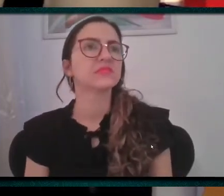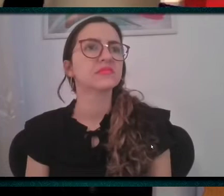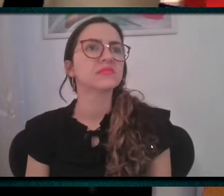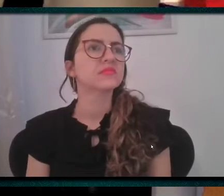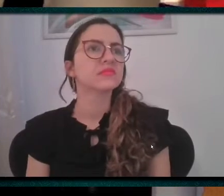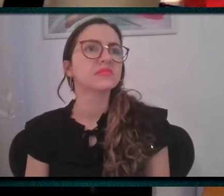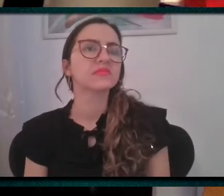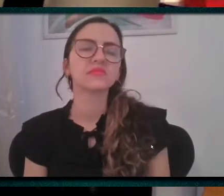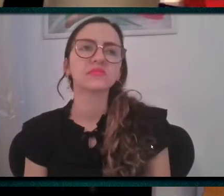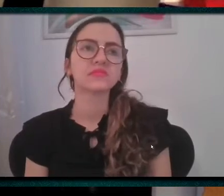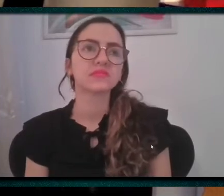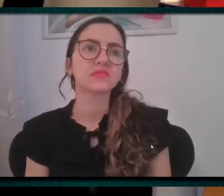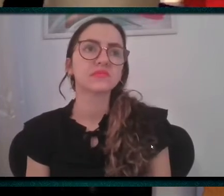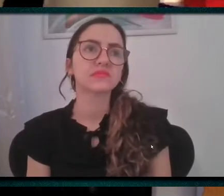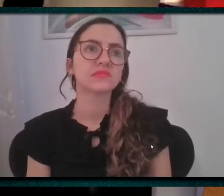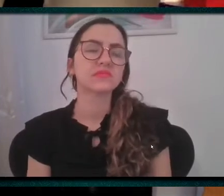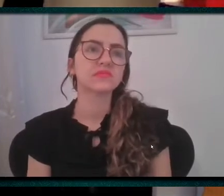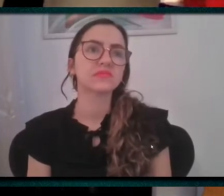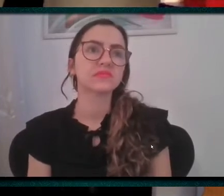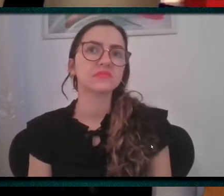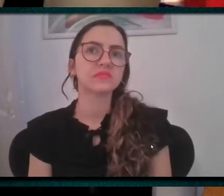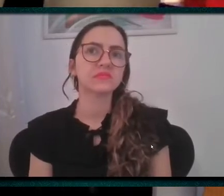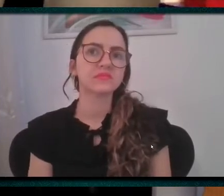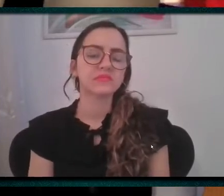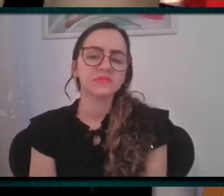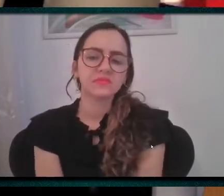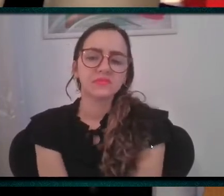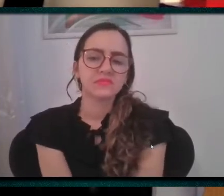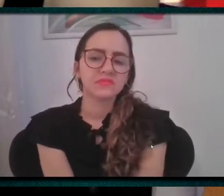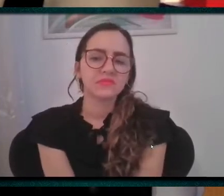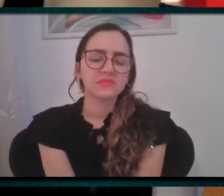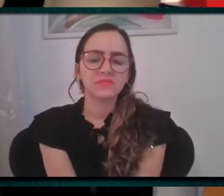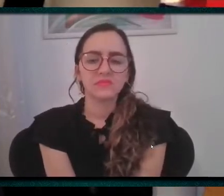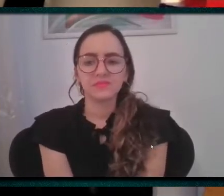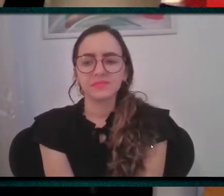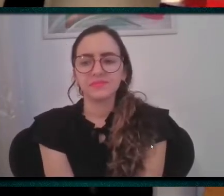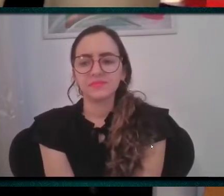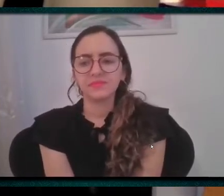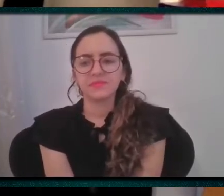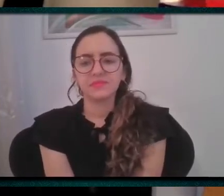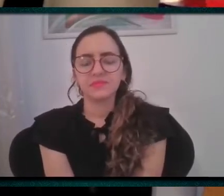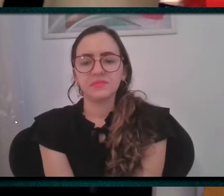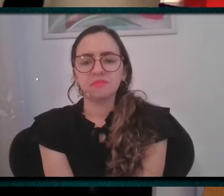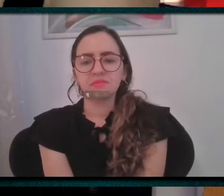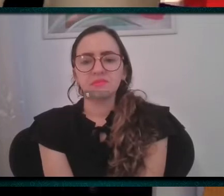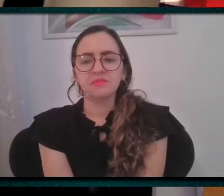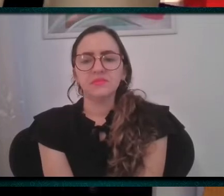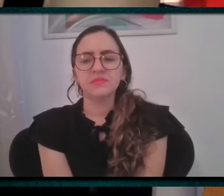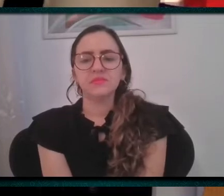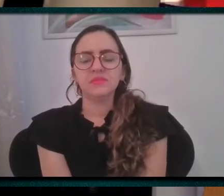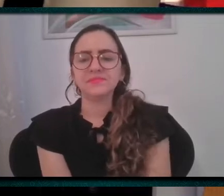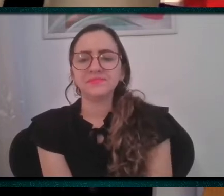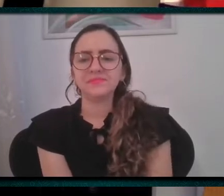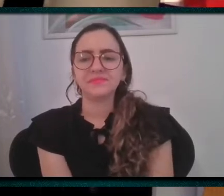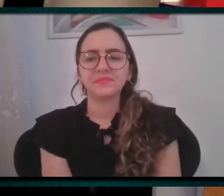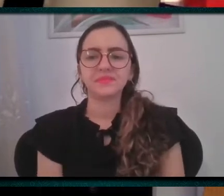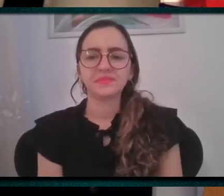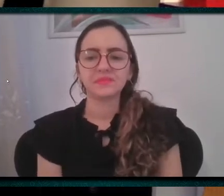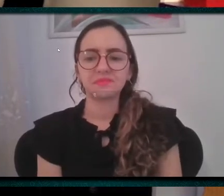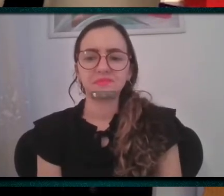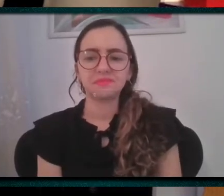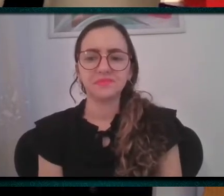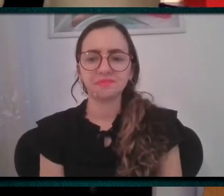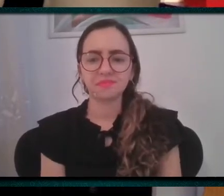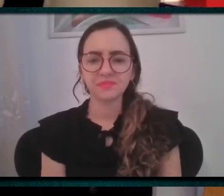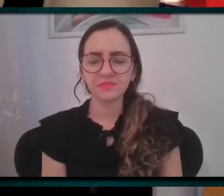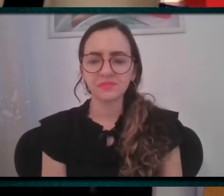Na semana seguinte. É que eu sempre me atrapalho com essas datas aí. Da turma de vocês, eu não tô com as notas da primeira